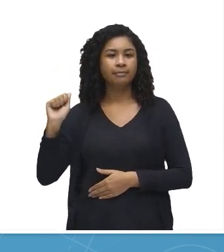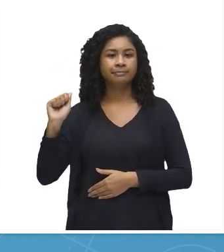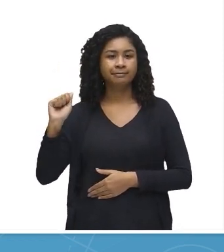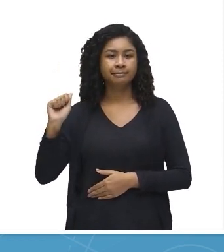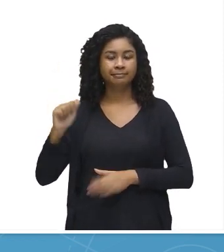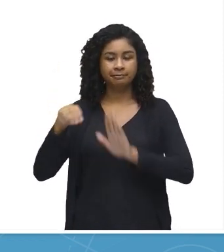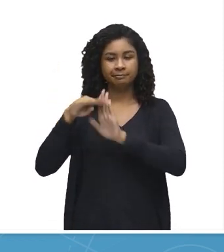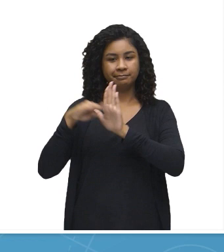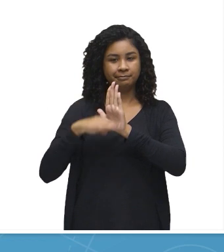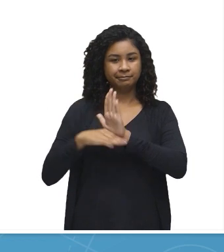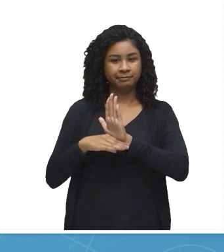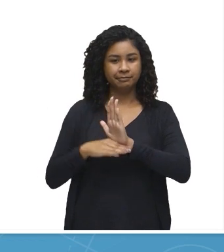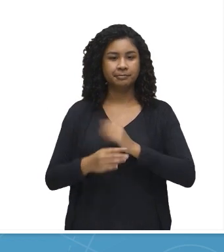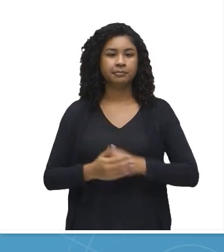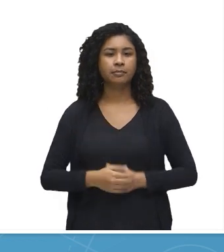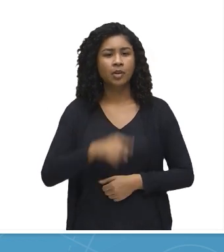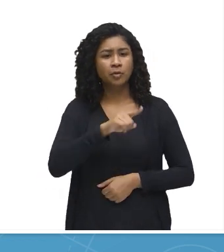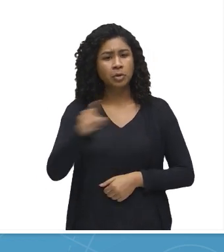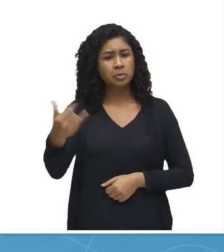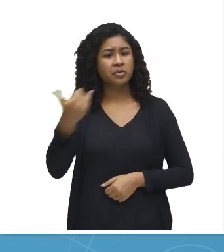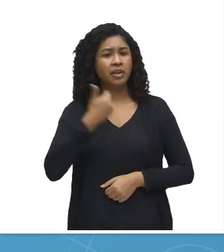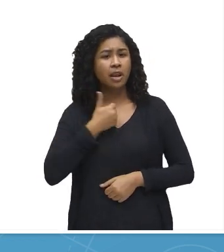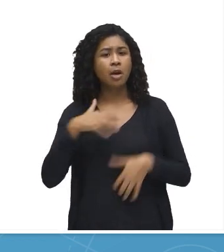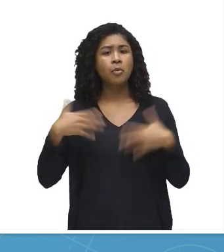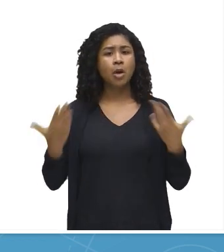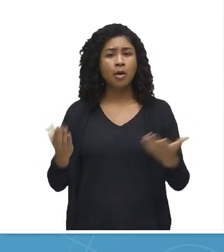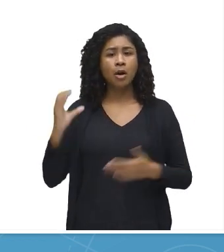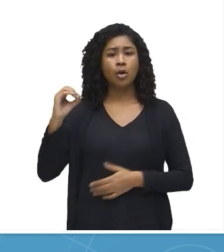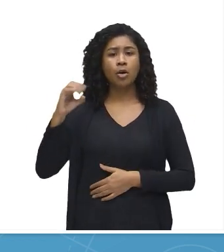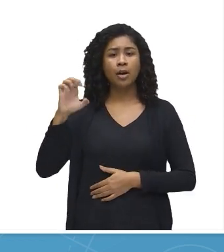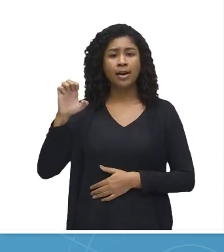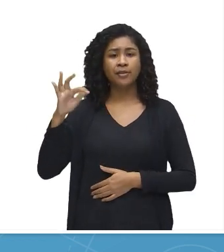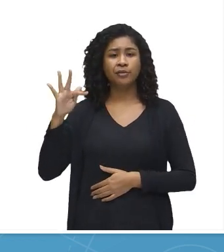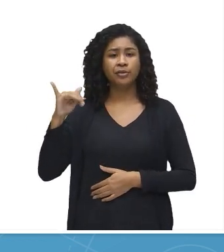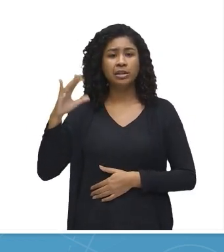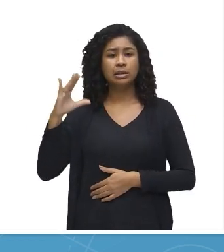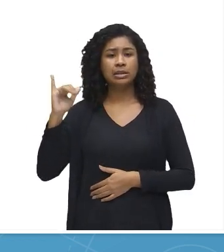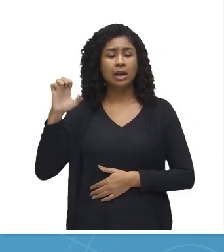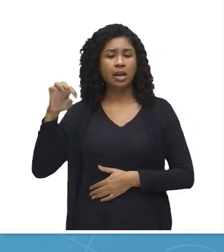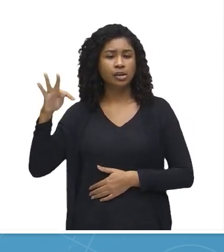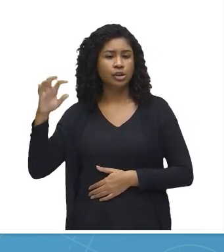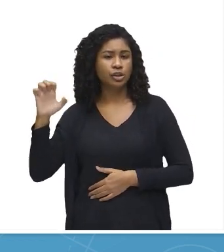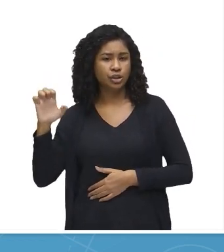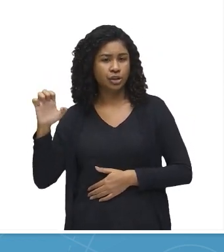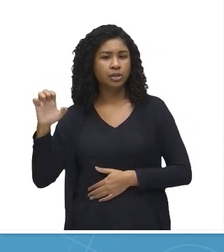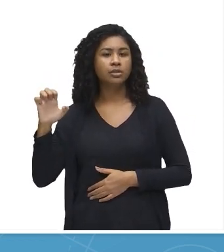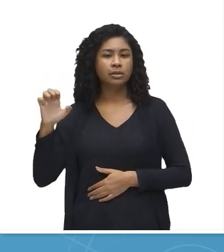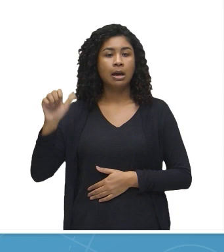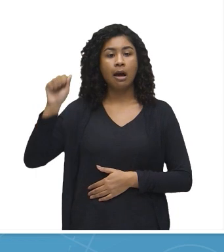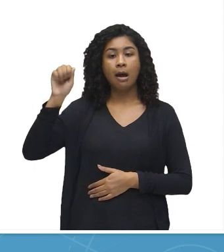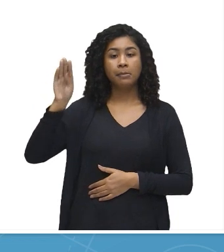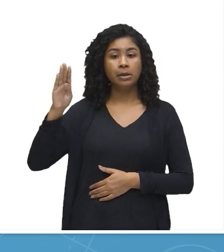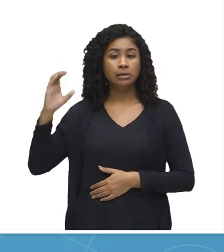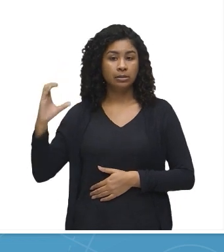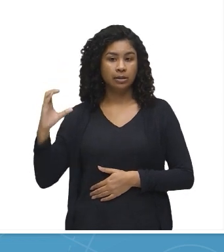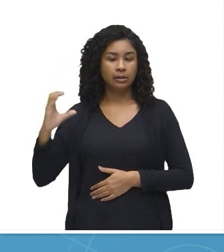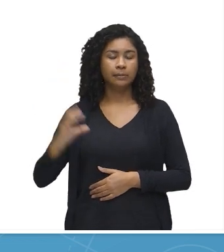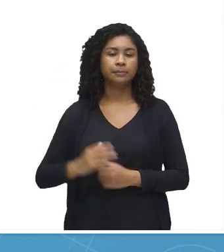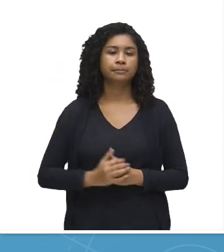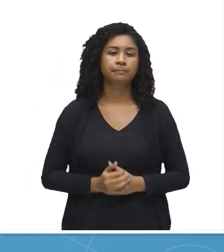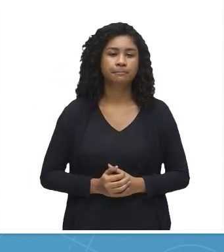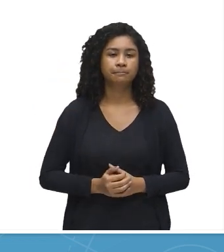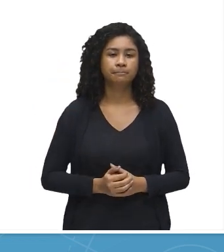mim quem é o coeficiente A, o coeficiente B e o C, e definir também quem é a incógnita, tá? Na segunda